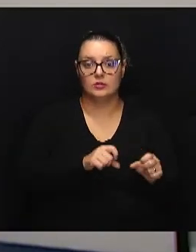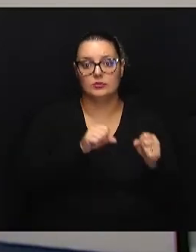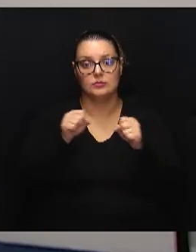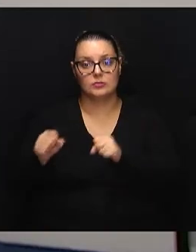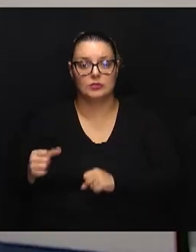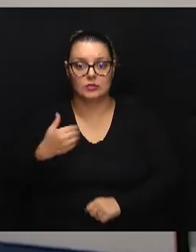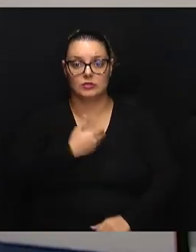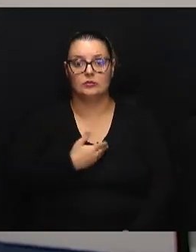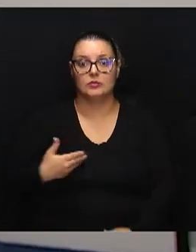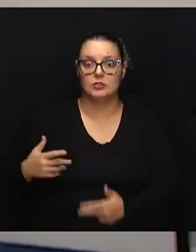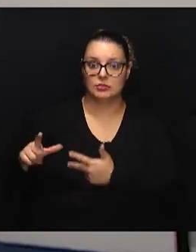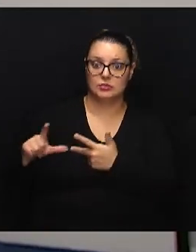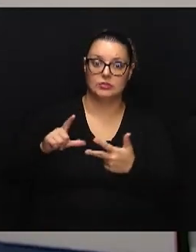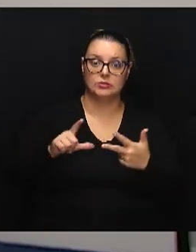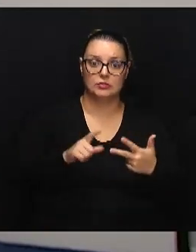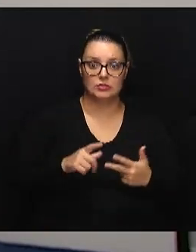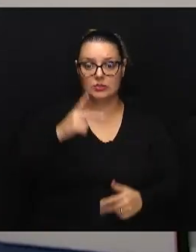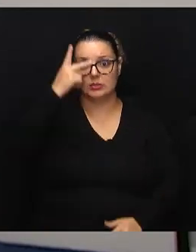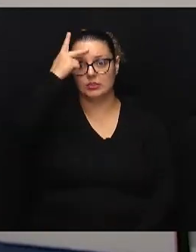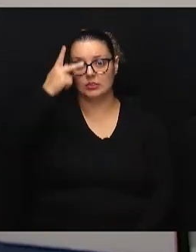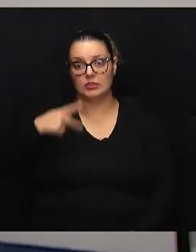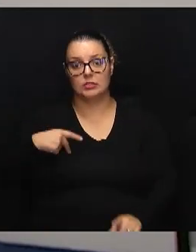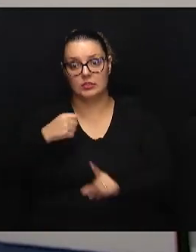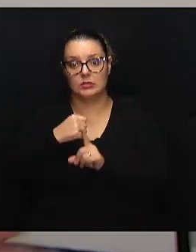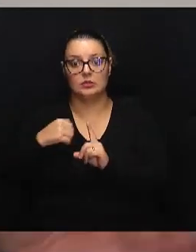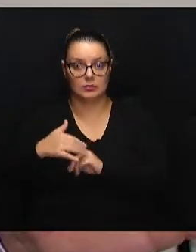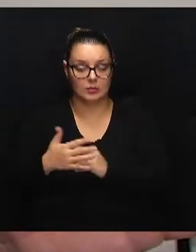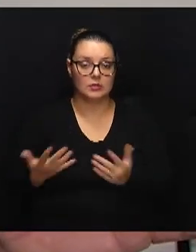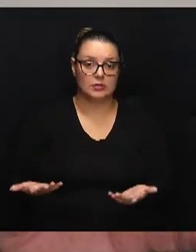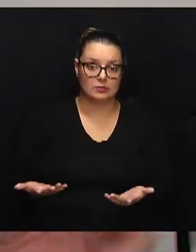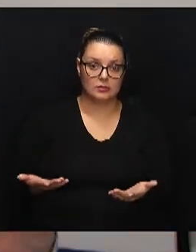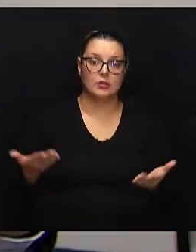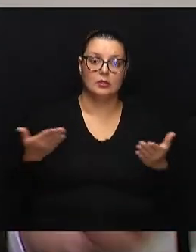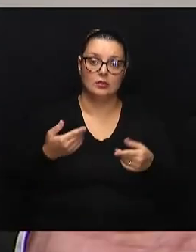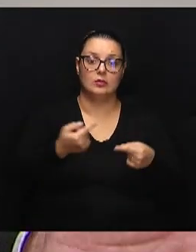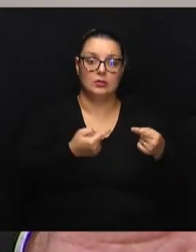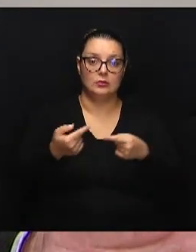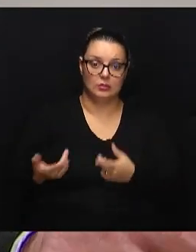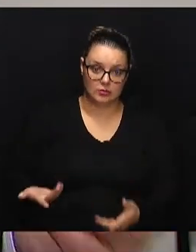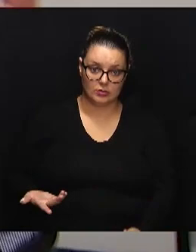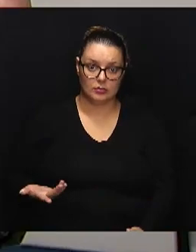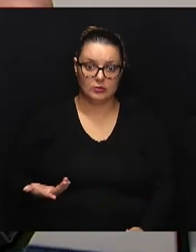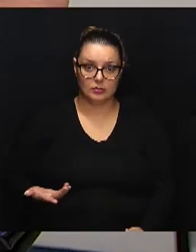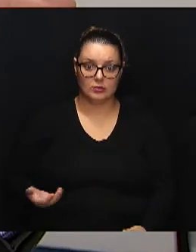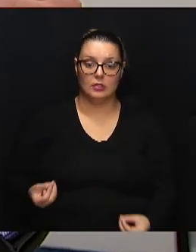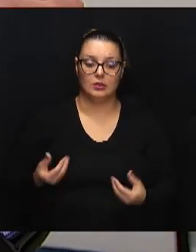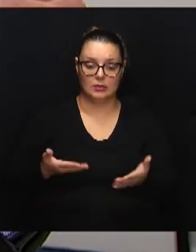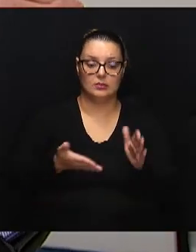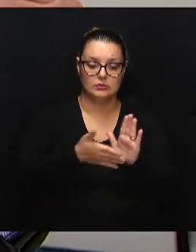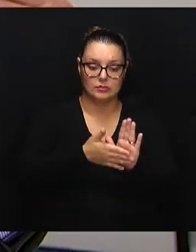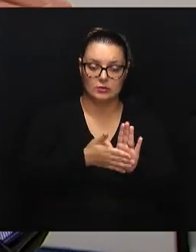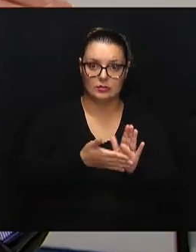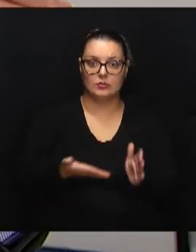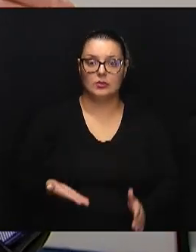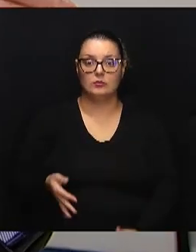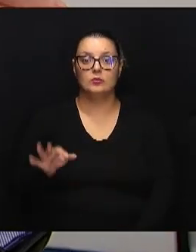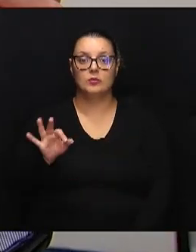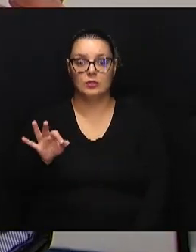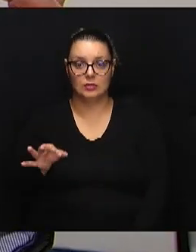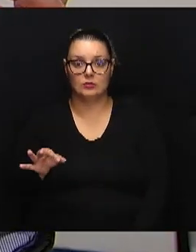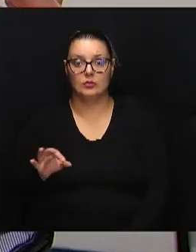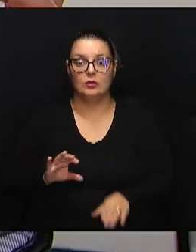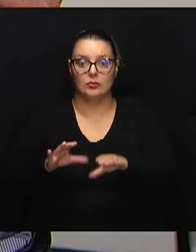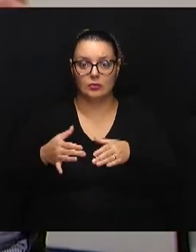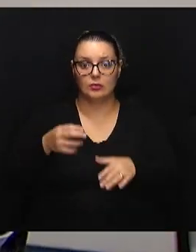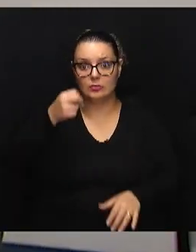do legislativo e da própria sociedade. Então hoje foi debatido, lançou a proposta, agora certamente o Comitê de